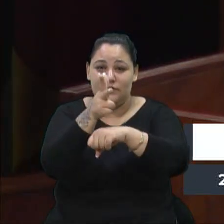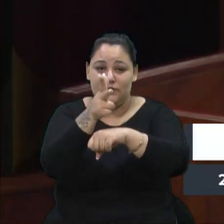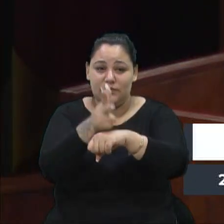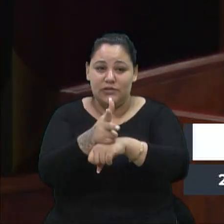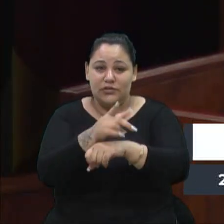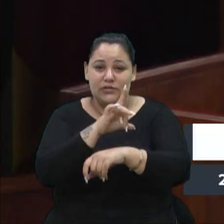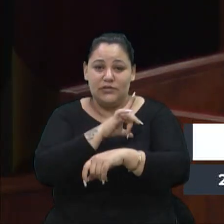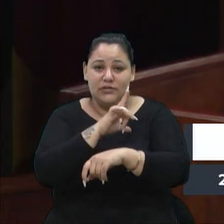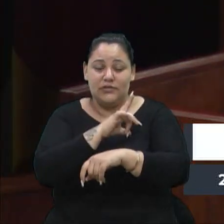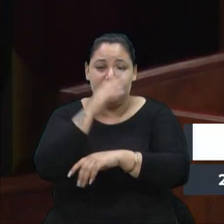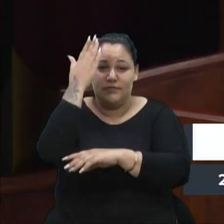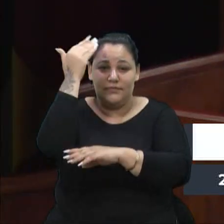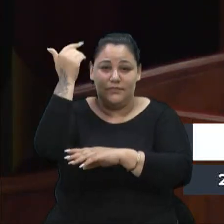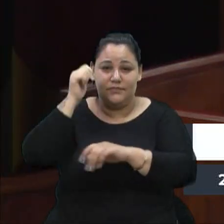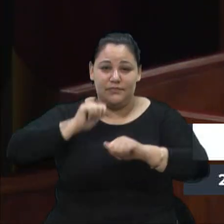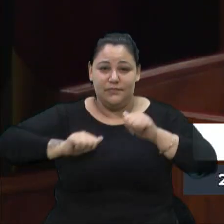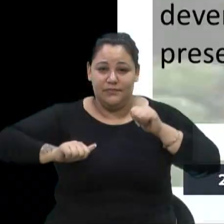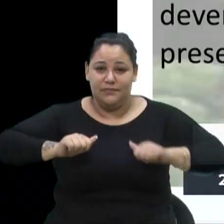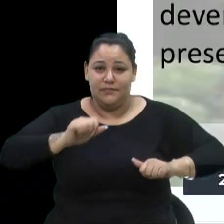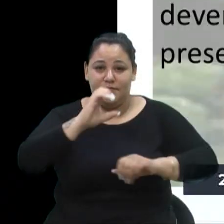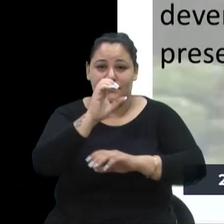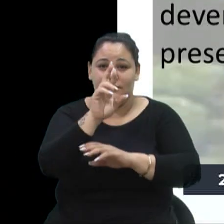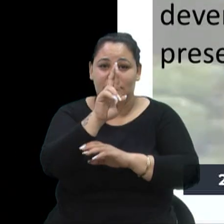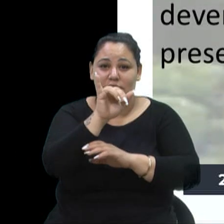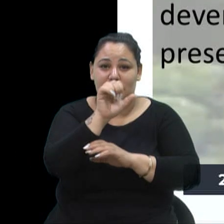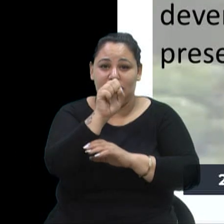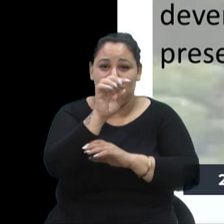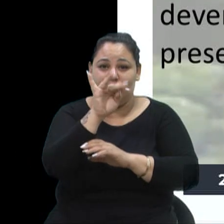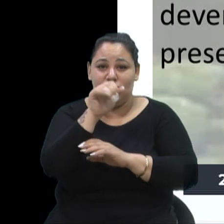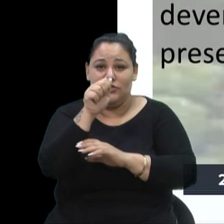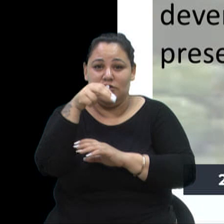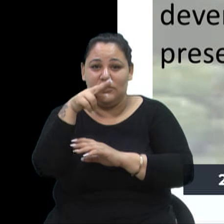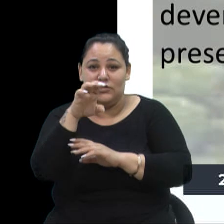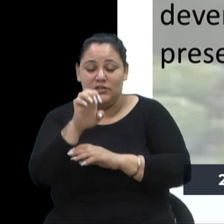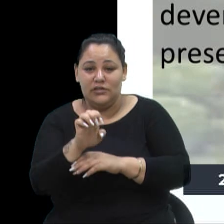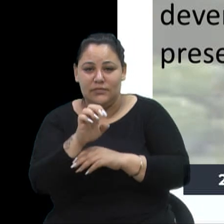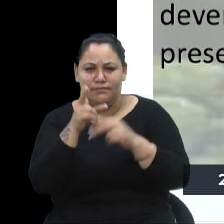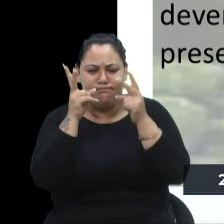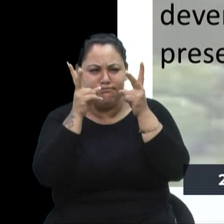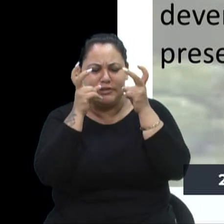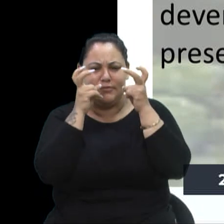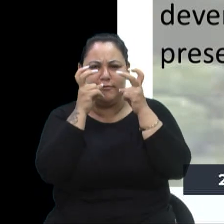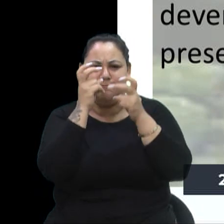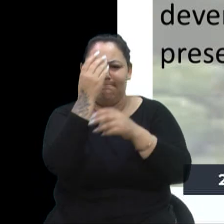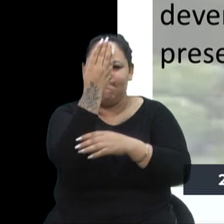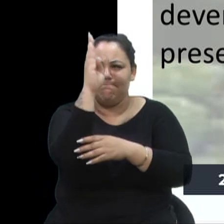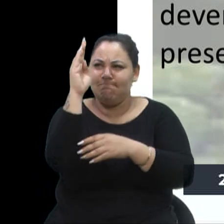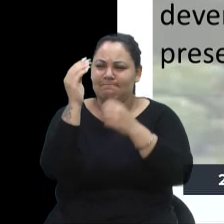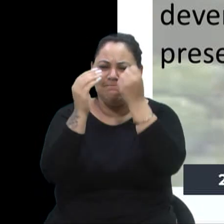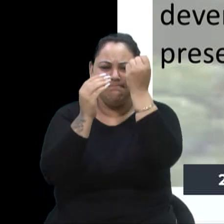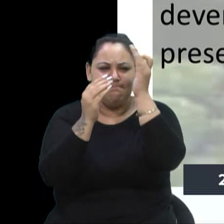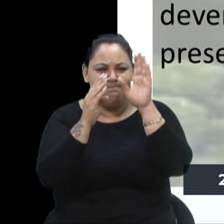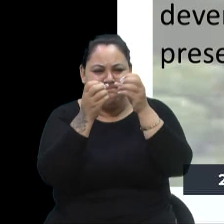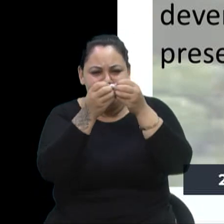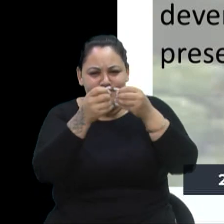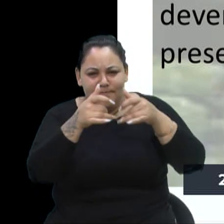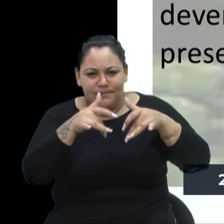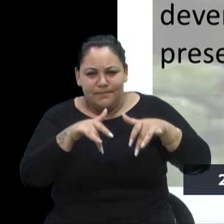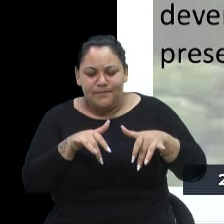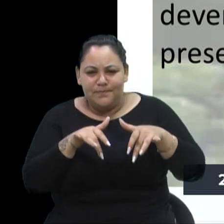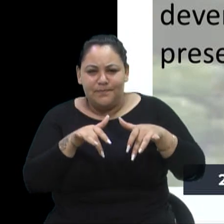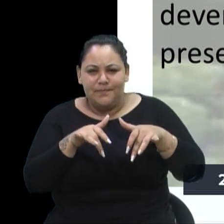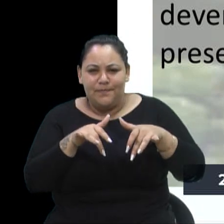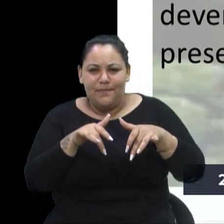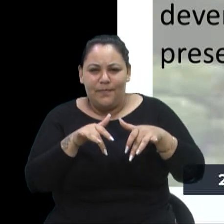Cristiane Torlone ouviu o grito de socorro da natureza e, sensibilizada com a situação, passou a ser uma